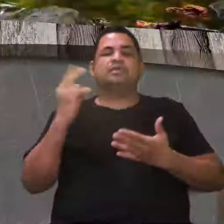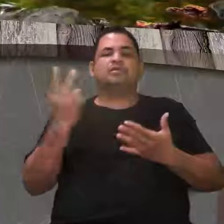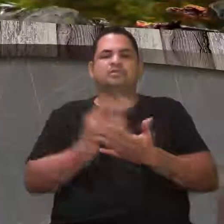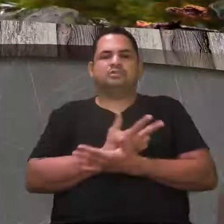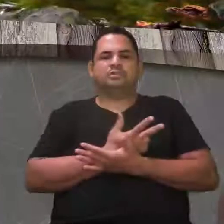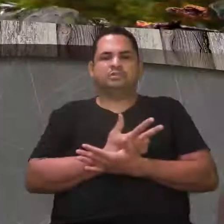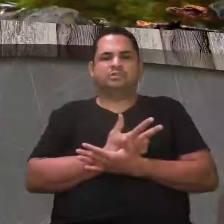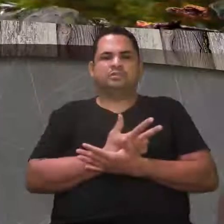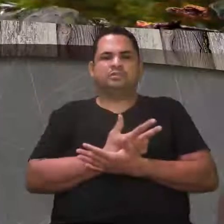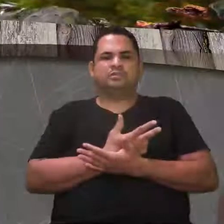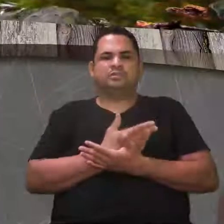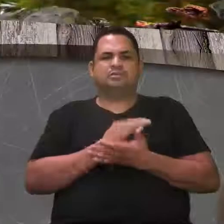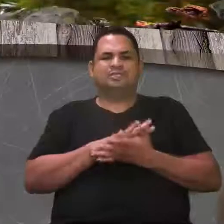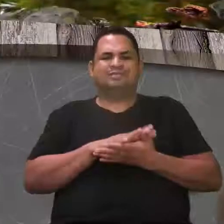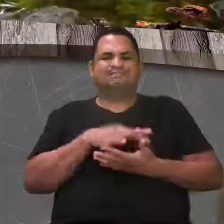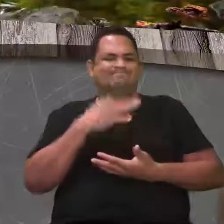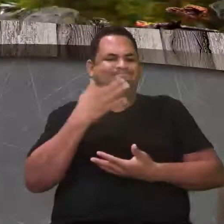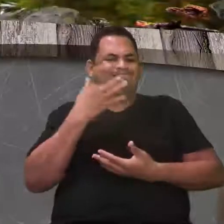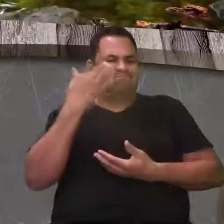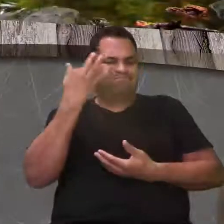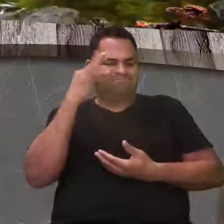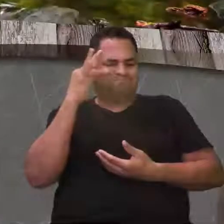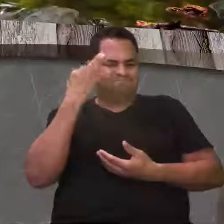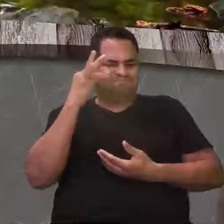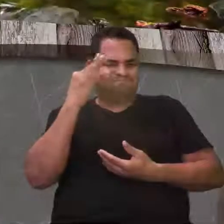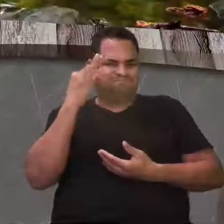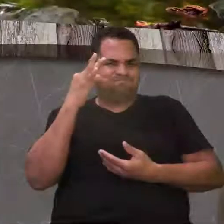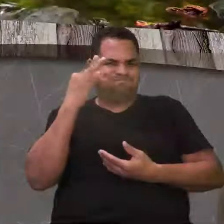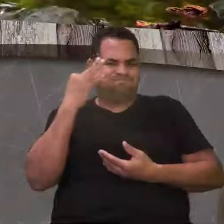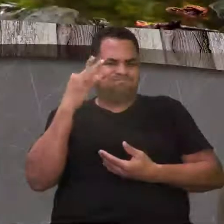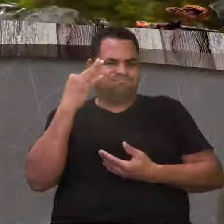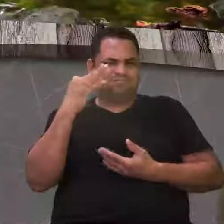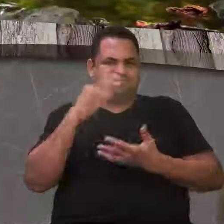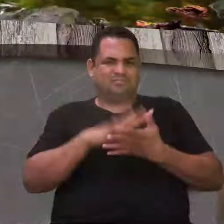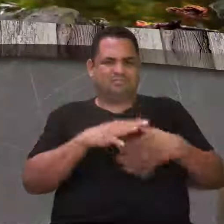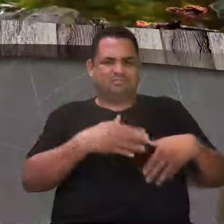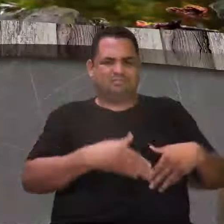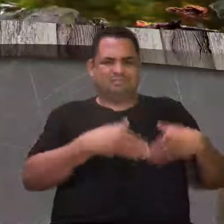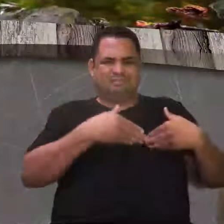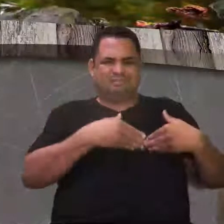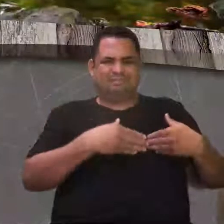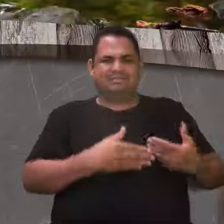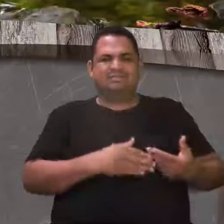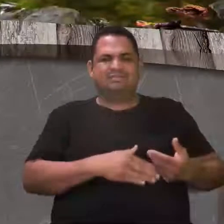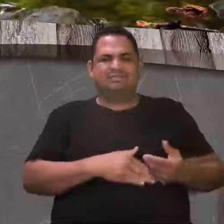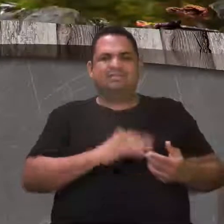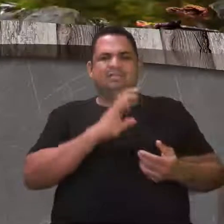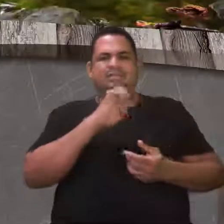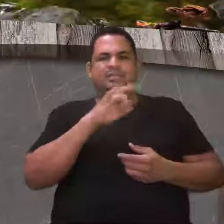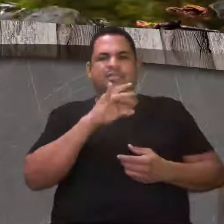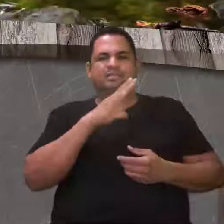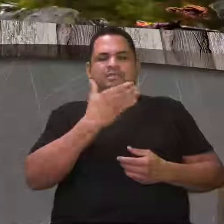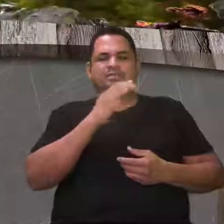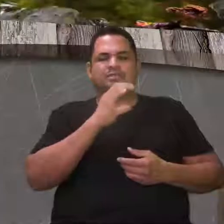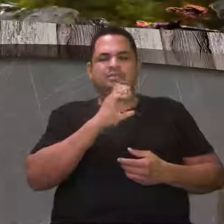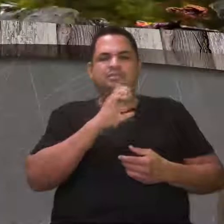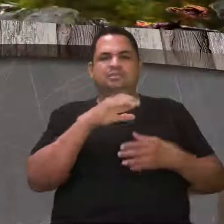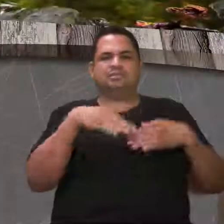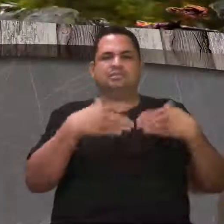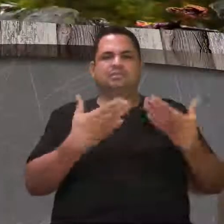acontece? É tanta dor que a pessoa involuntariamente já vai retirando. É o apêndice, a região onde está o